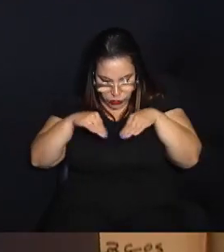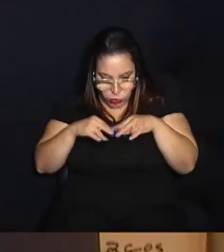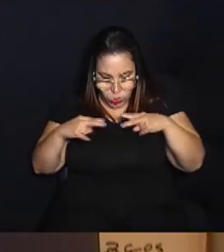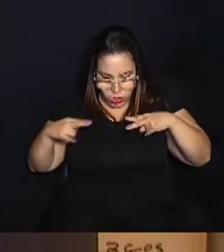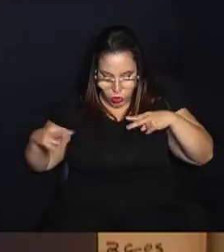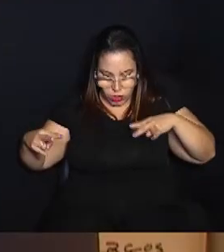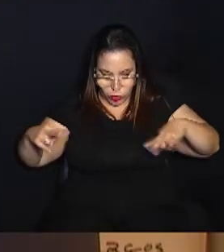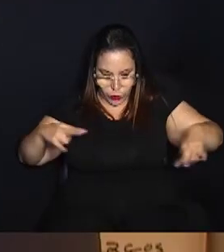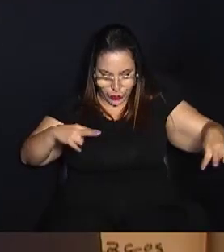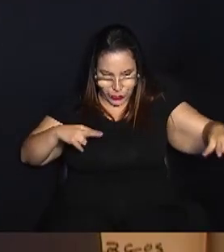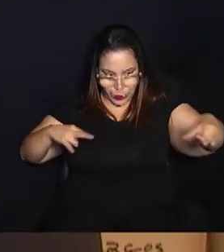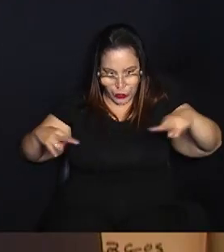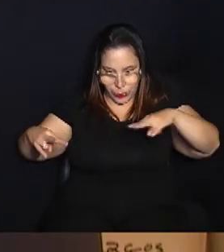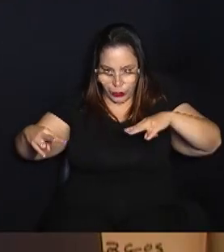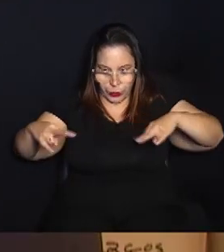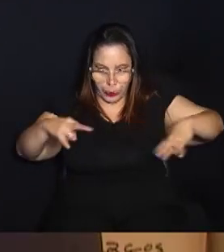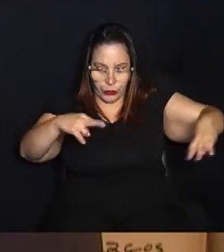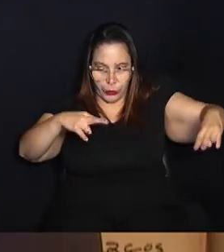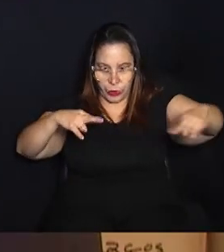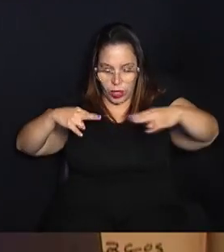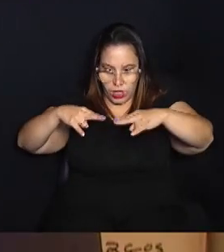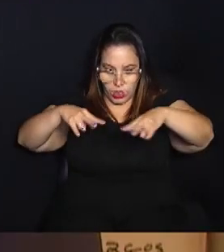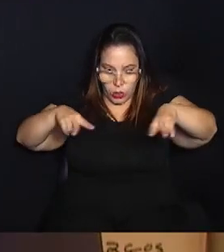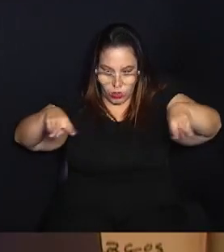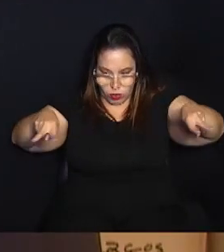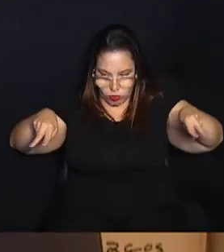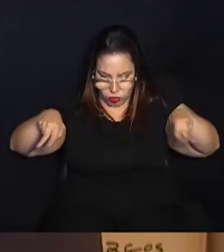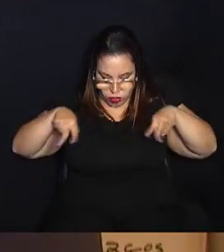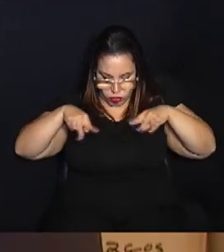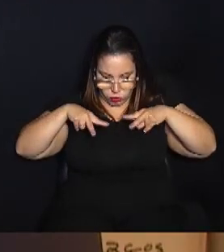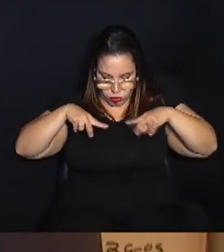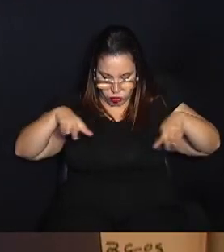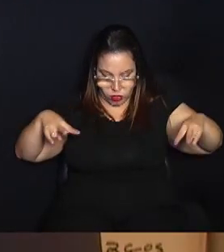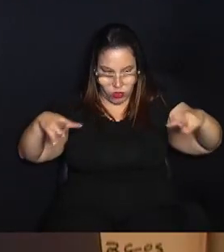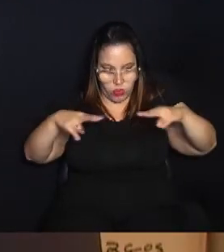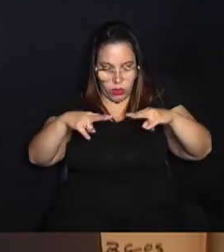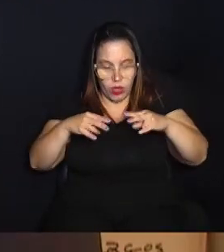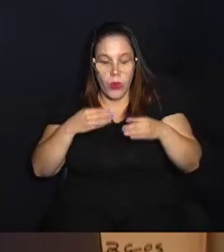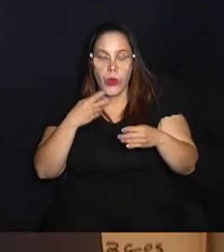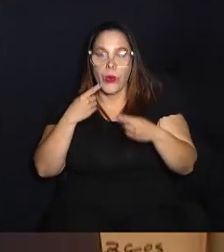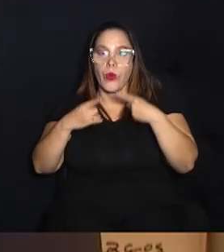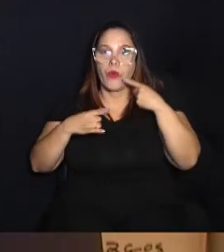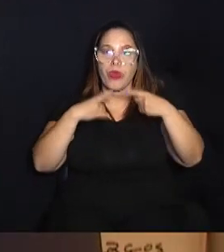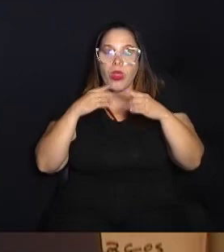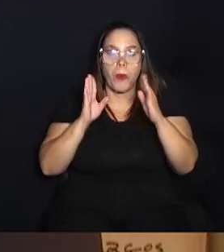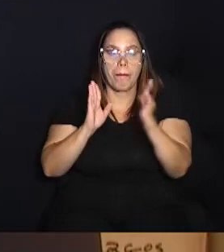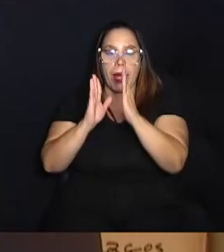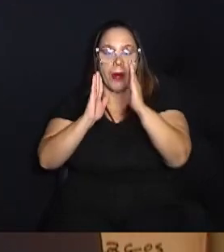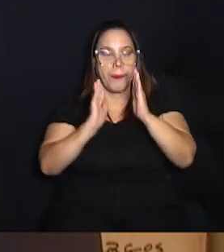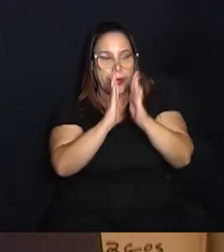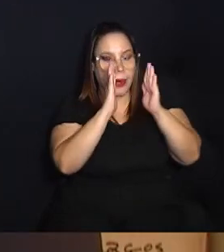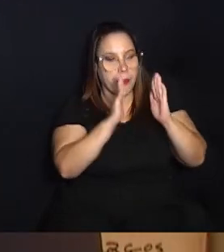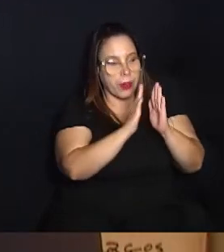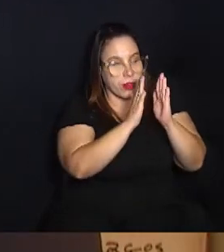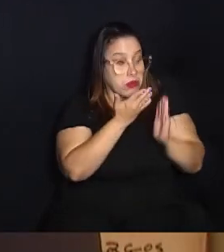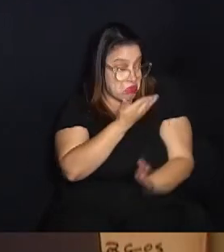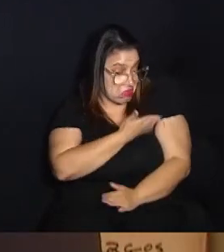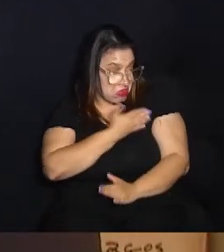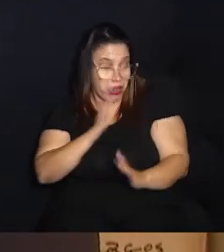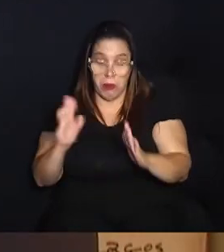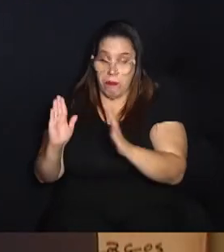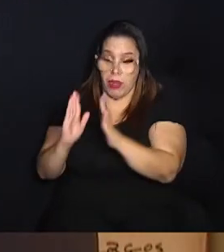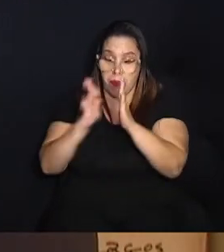entreolham, entrecruzam os olhares. Eu passo, então, a dialogar frente a frente com o meu colega,